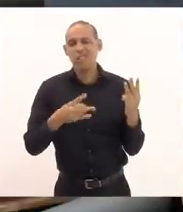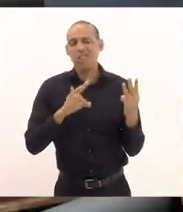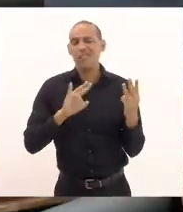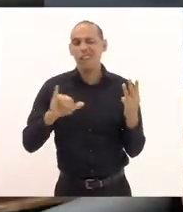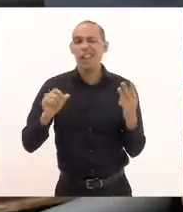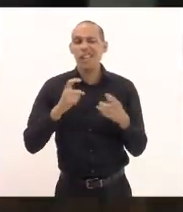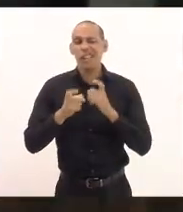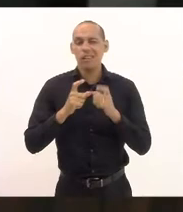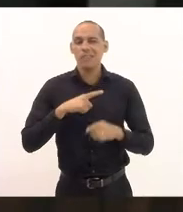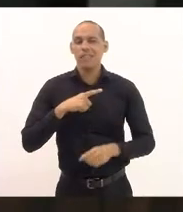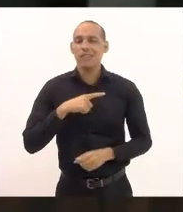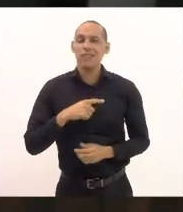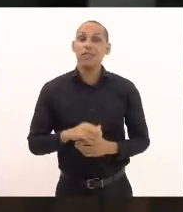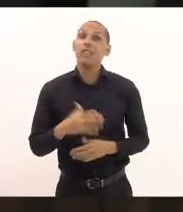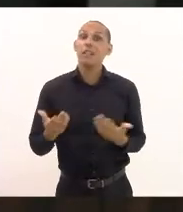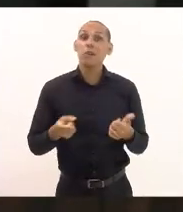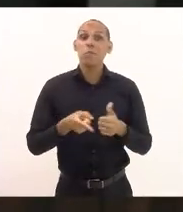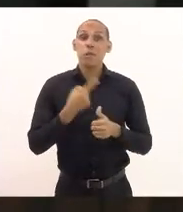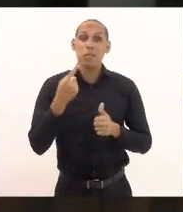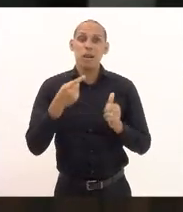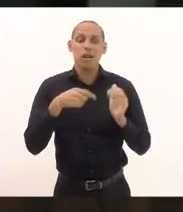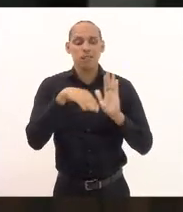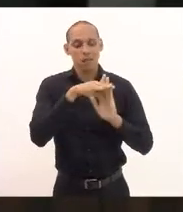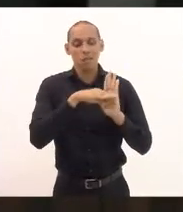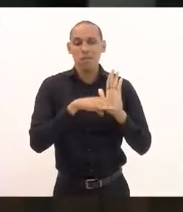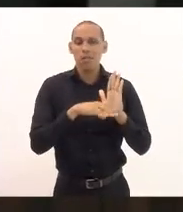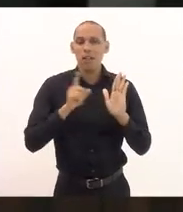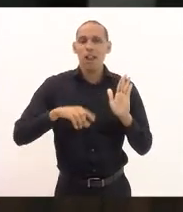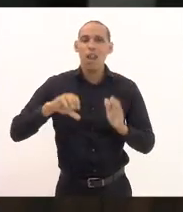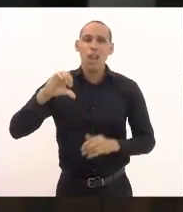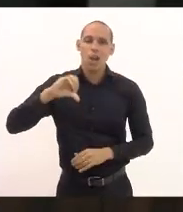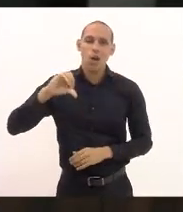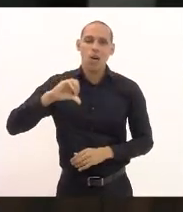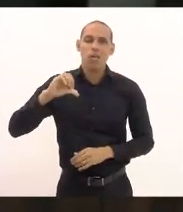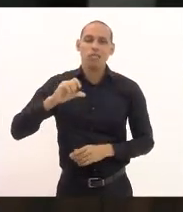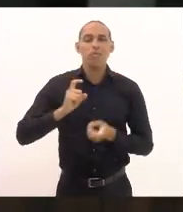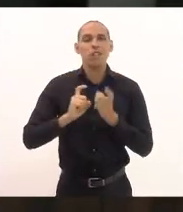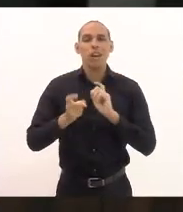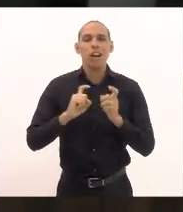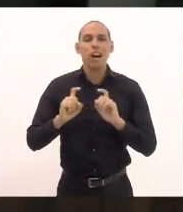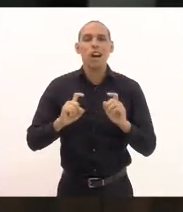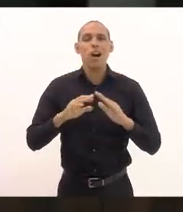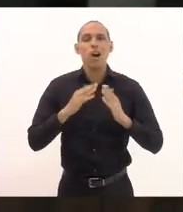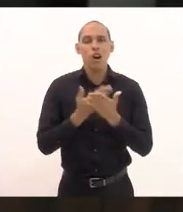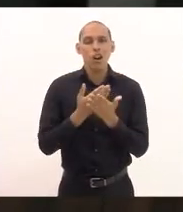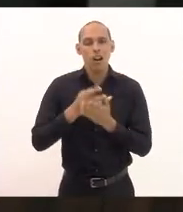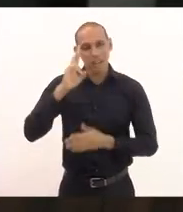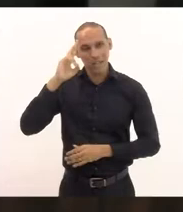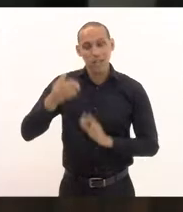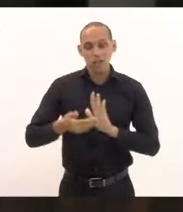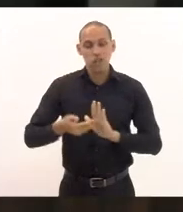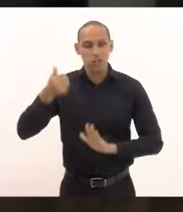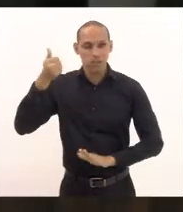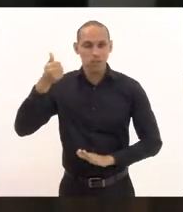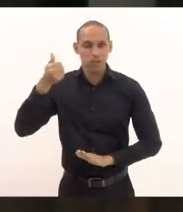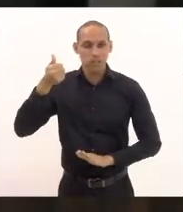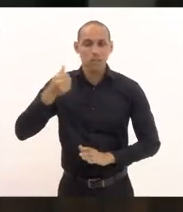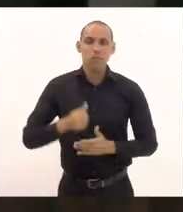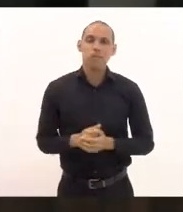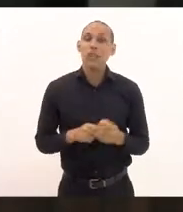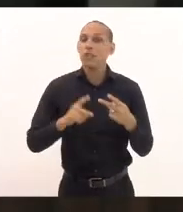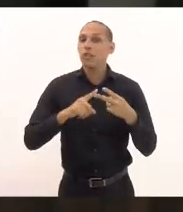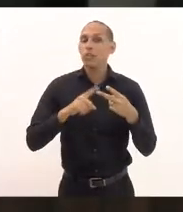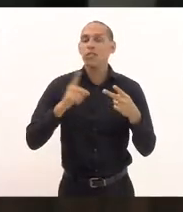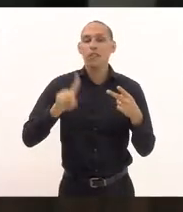então vamos... Primeiro da pauta, que é o nono da reunião de colégio de líderes, está retirado da pauta. O segundo